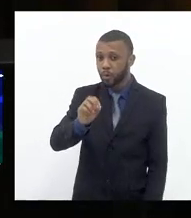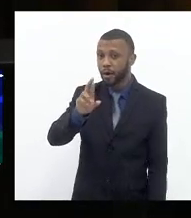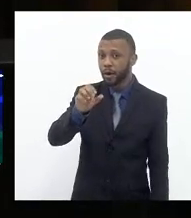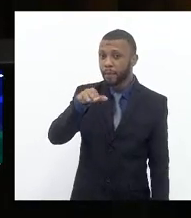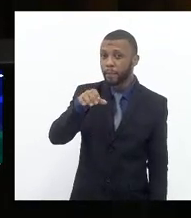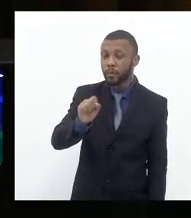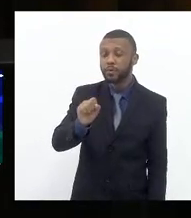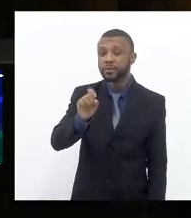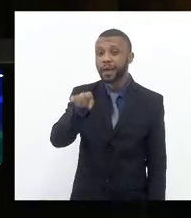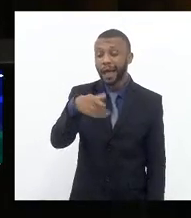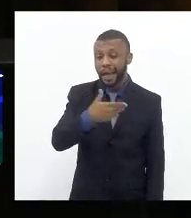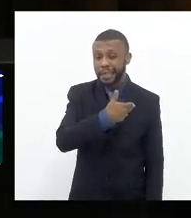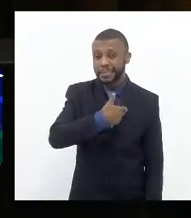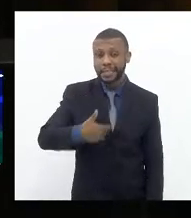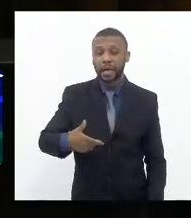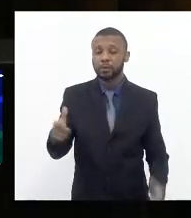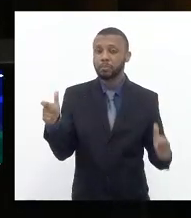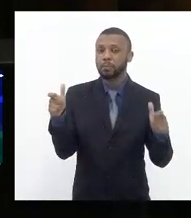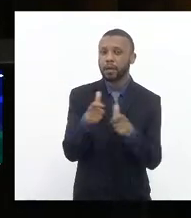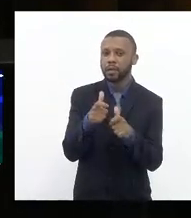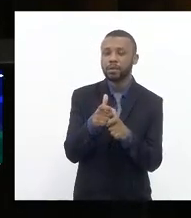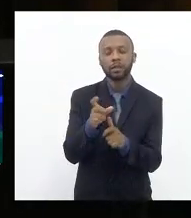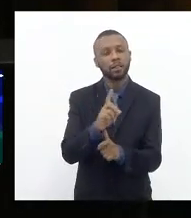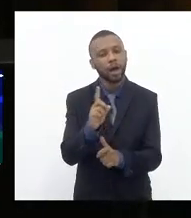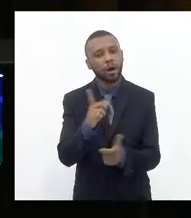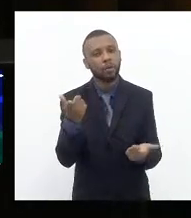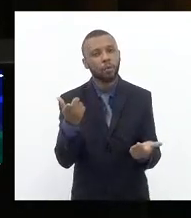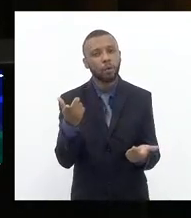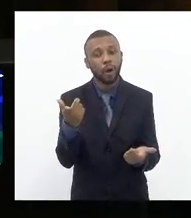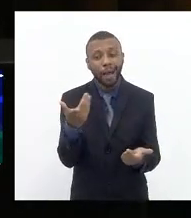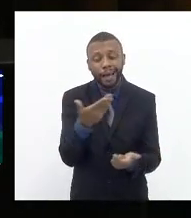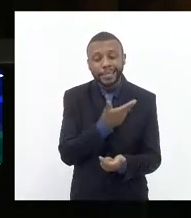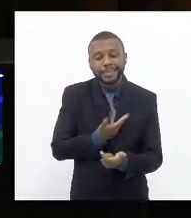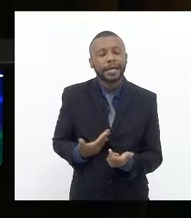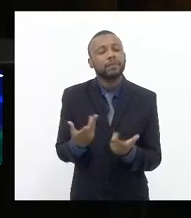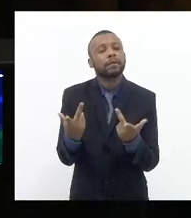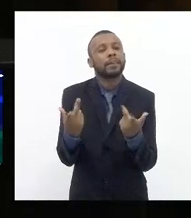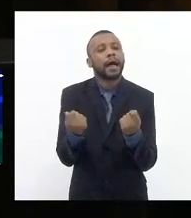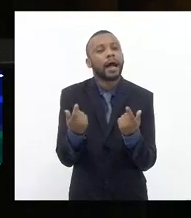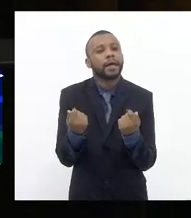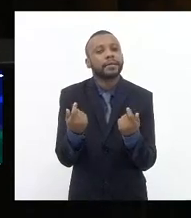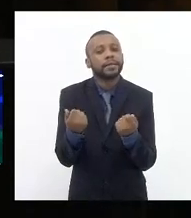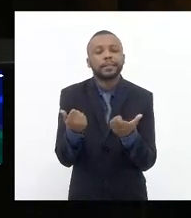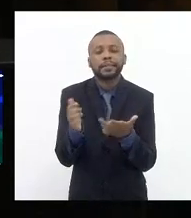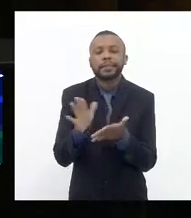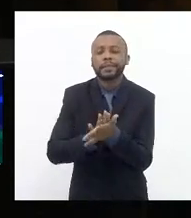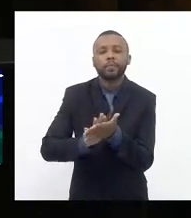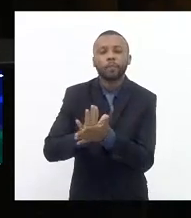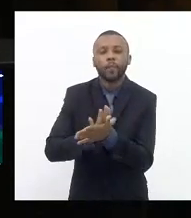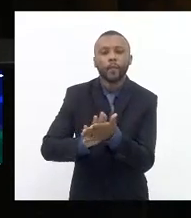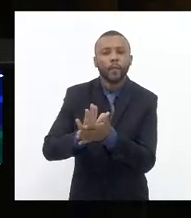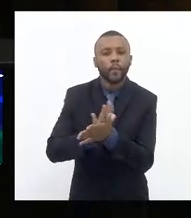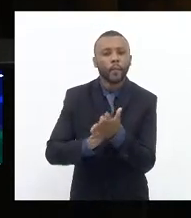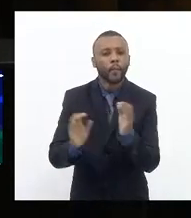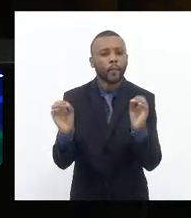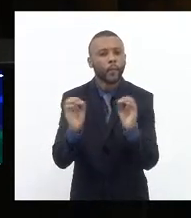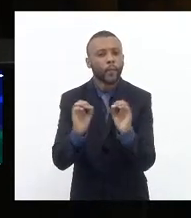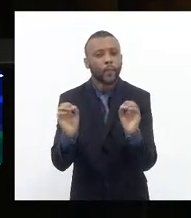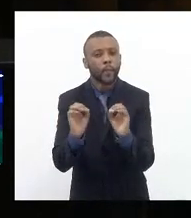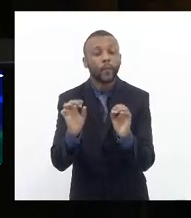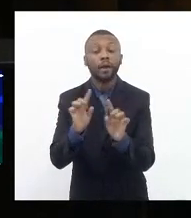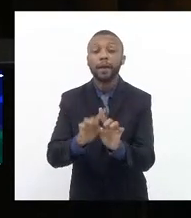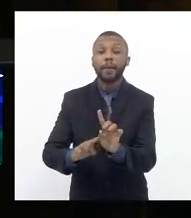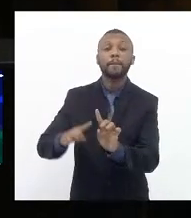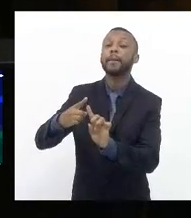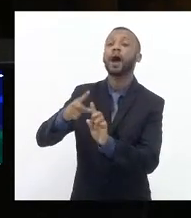nem Estado mínimo, é praticamente Estado nenhum. É praticamente Estado nenhum. E, além disso, eu também